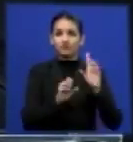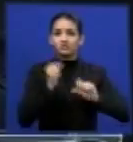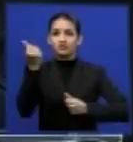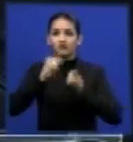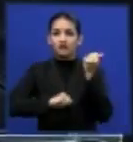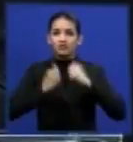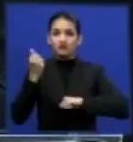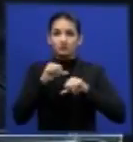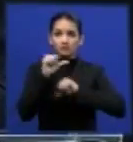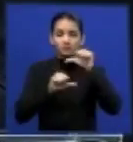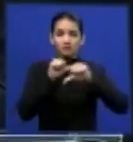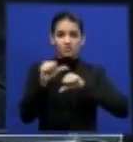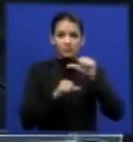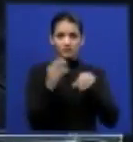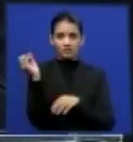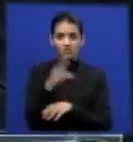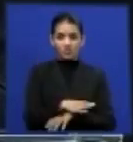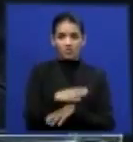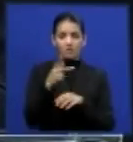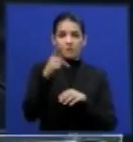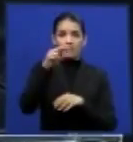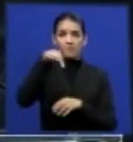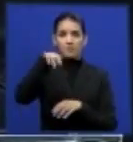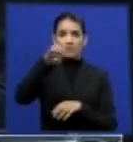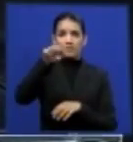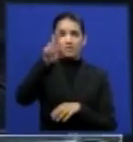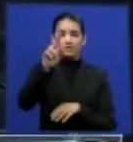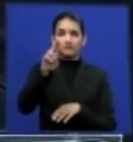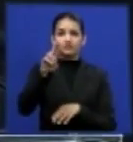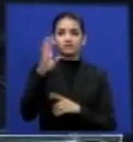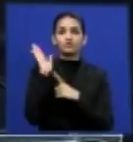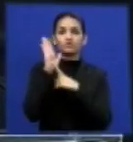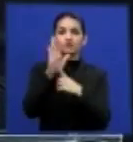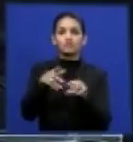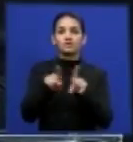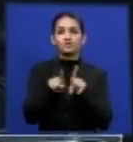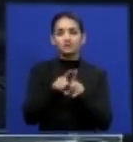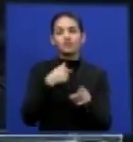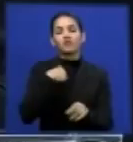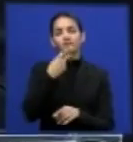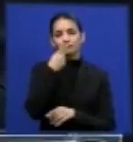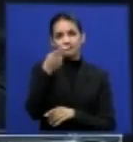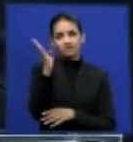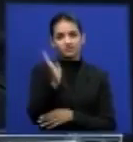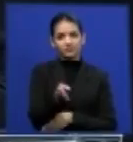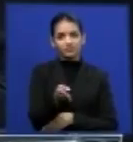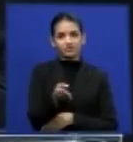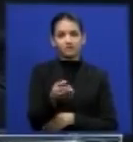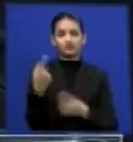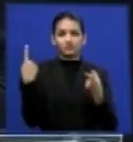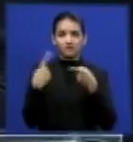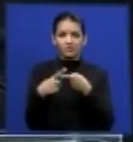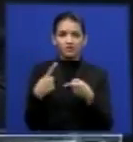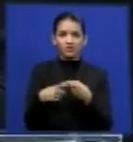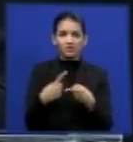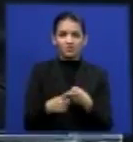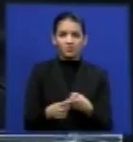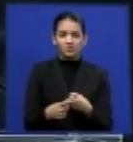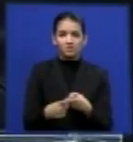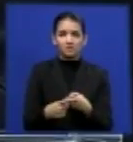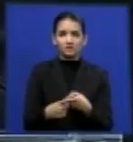pneus da União Europeia em que afirma isso que eu est lhe dizendo esta pressão em